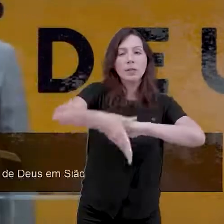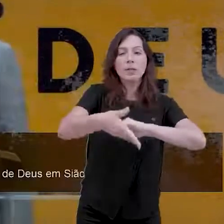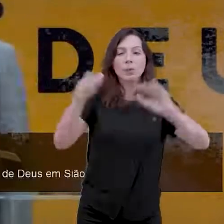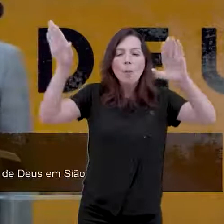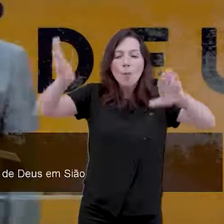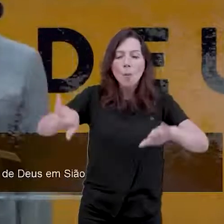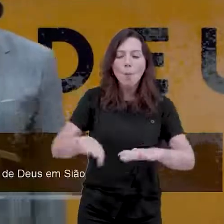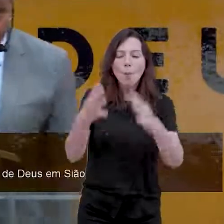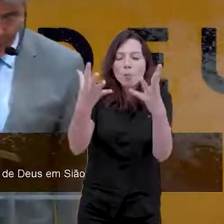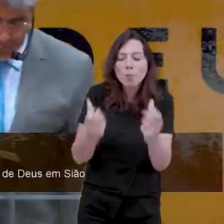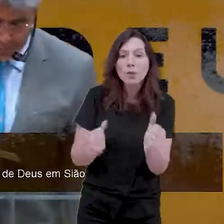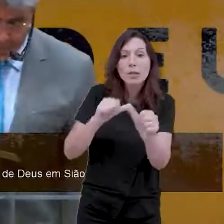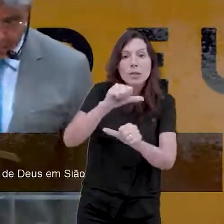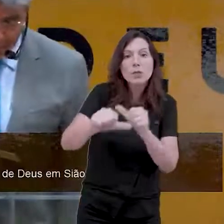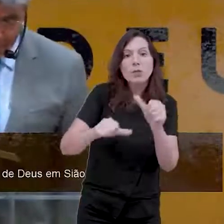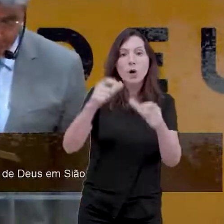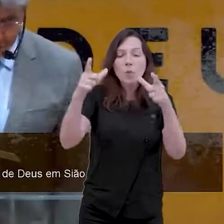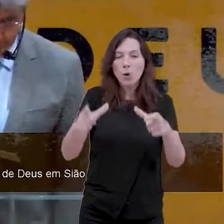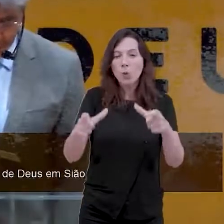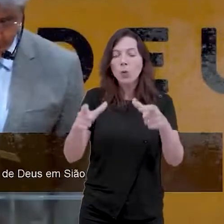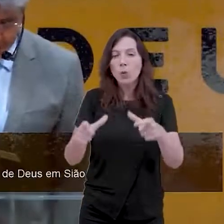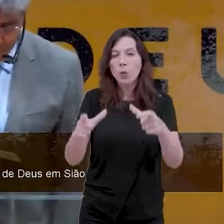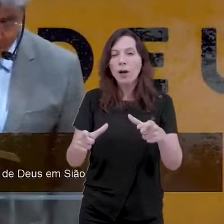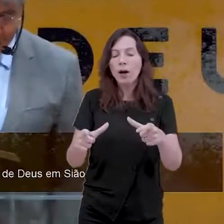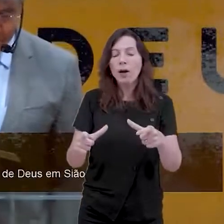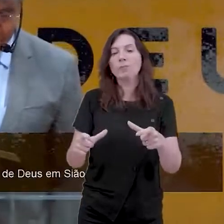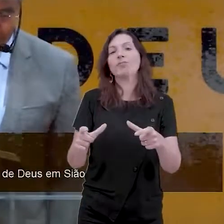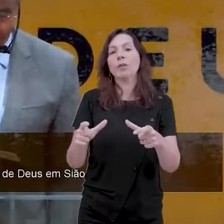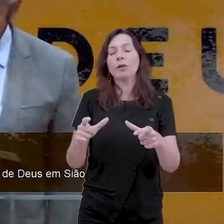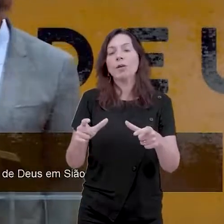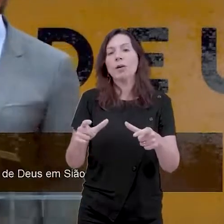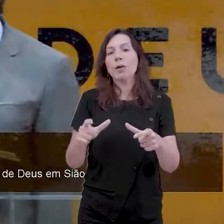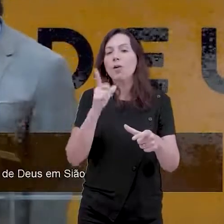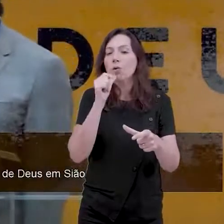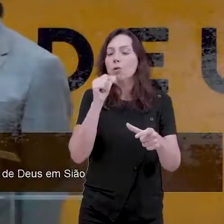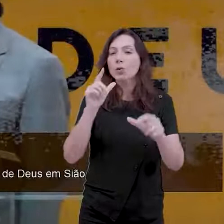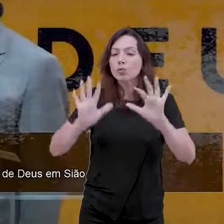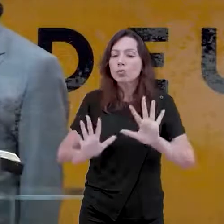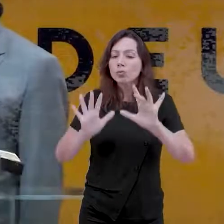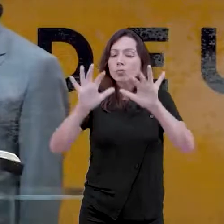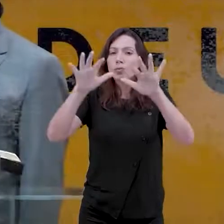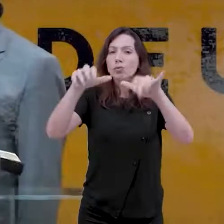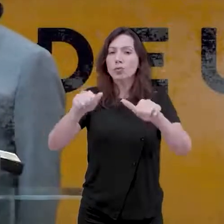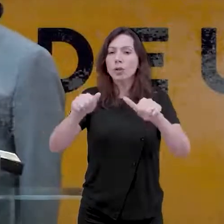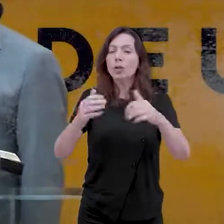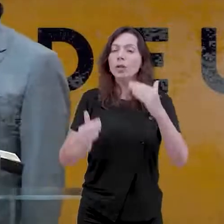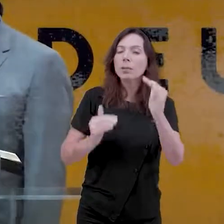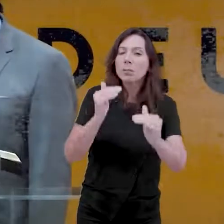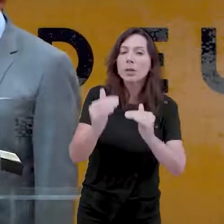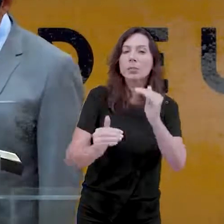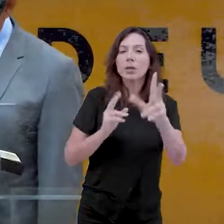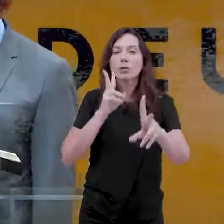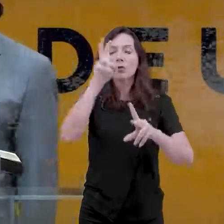aparece diante de Deus em Sião. Vamos entender um pouco aqui. Quando ele fala de vale árido, algumas versões traduzem como vale de